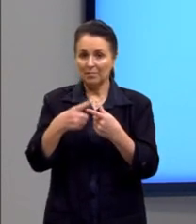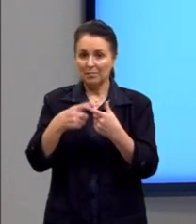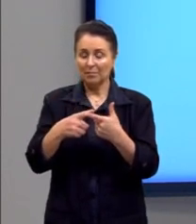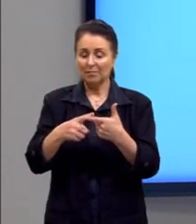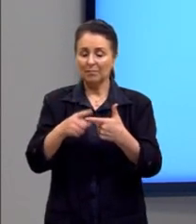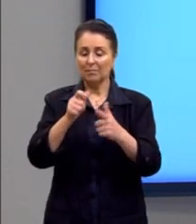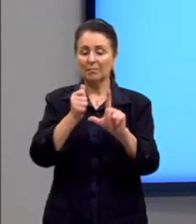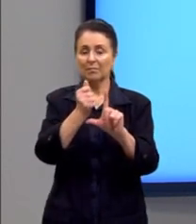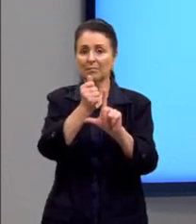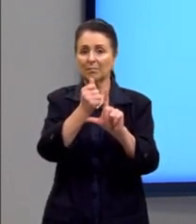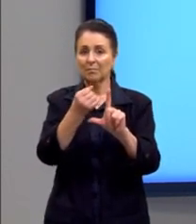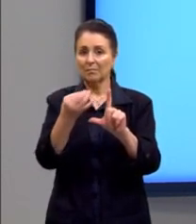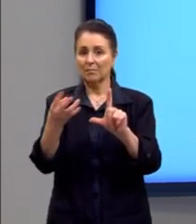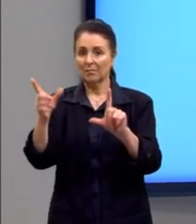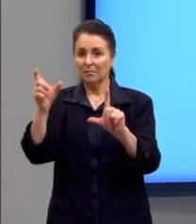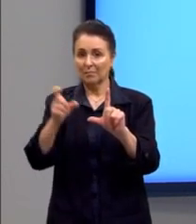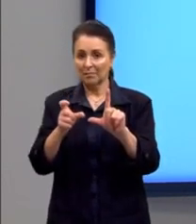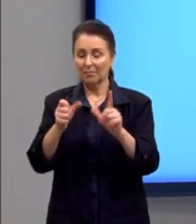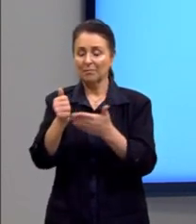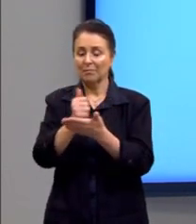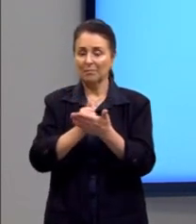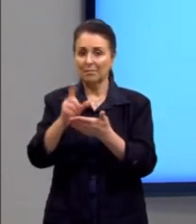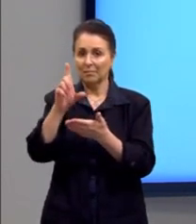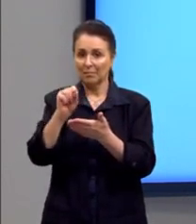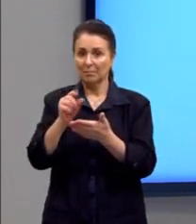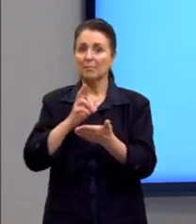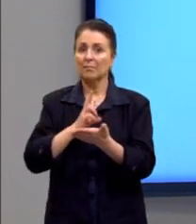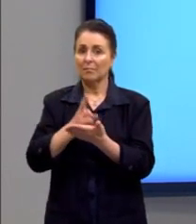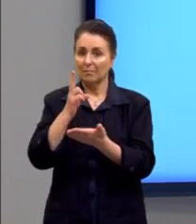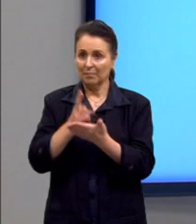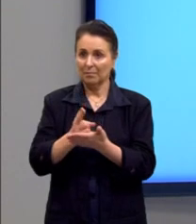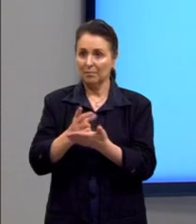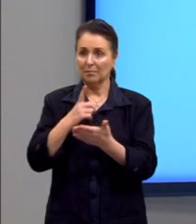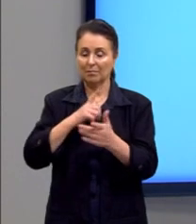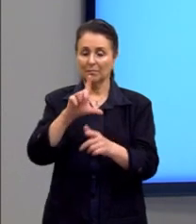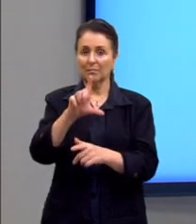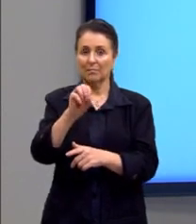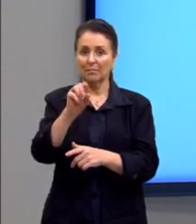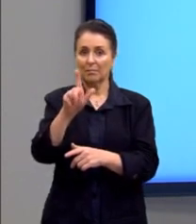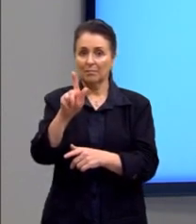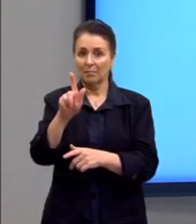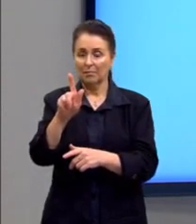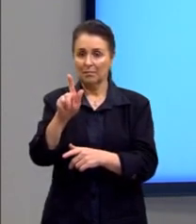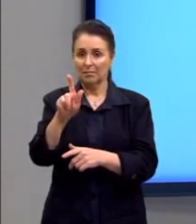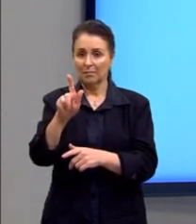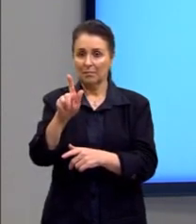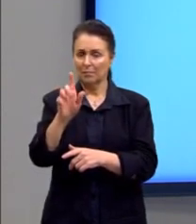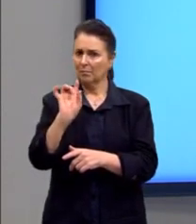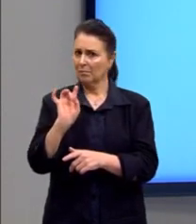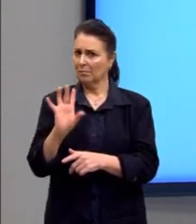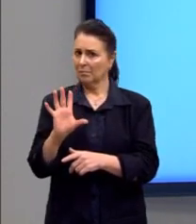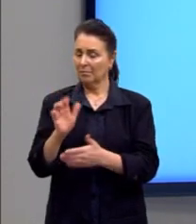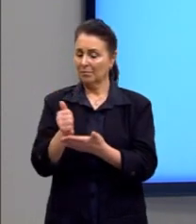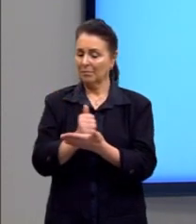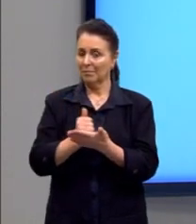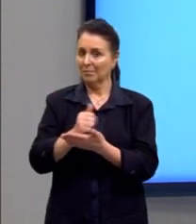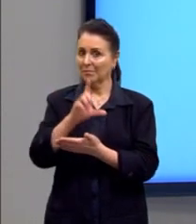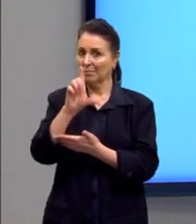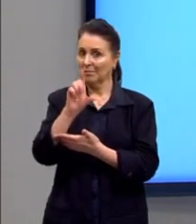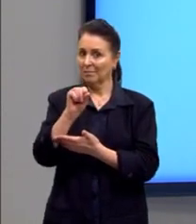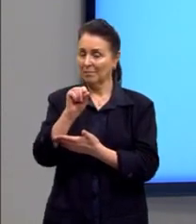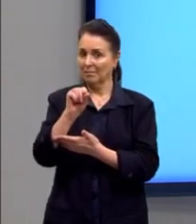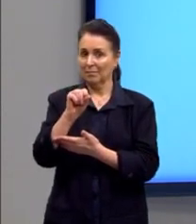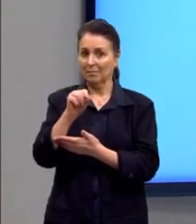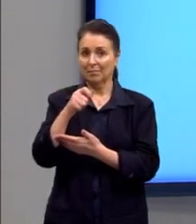esse logaritmo tem base 10 Então sempre que tiver somente o log a gente considera que a base dele é o dessa